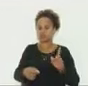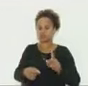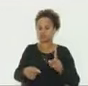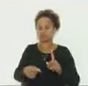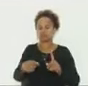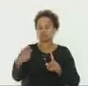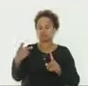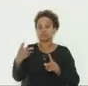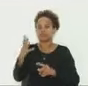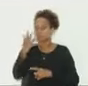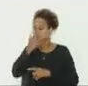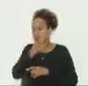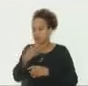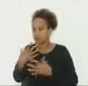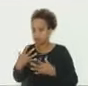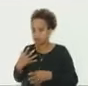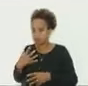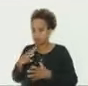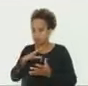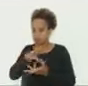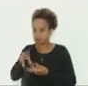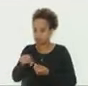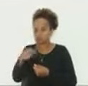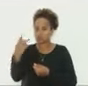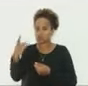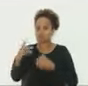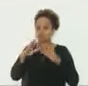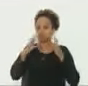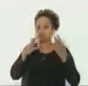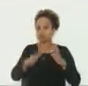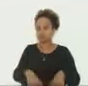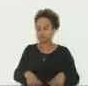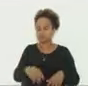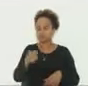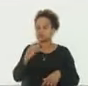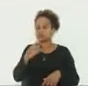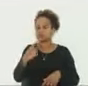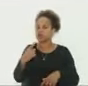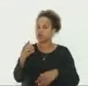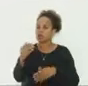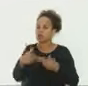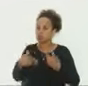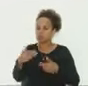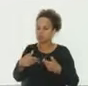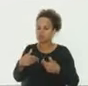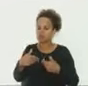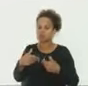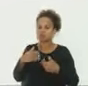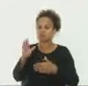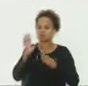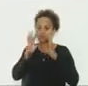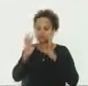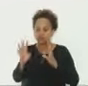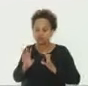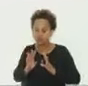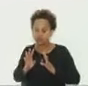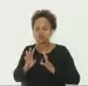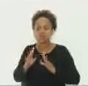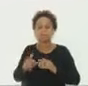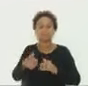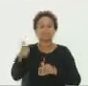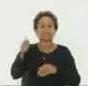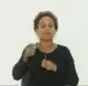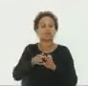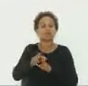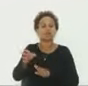desmorona. Toda vez que você disser para alguém, se cuide, se escute. O melhor conselho é o que se